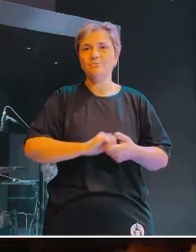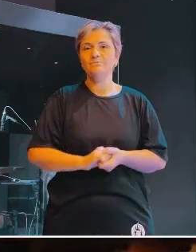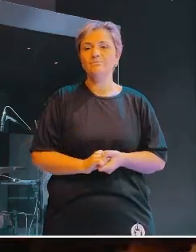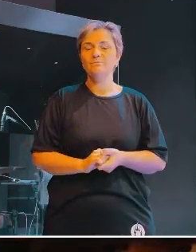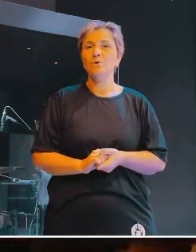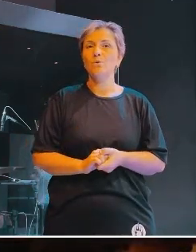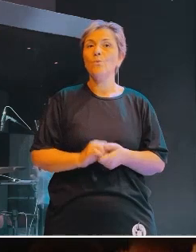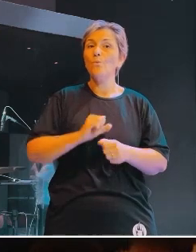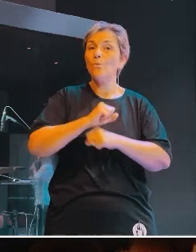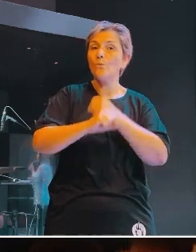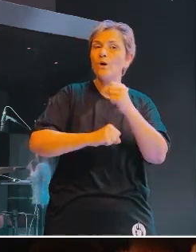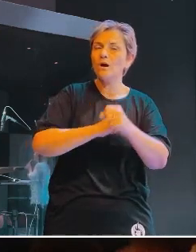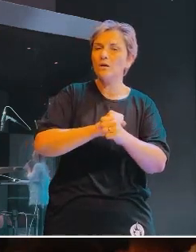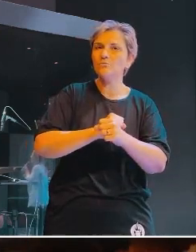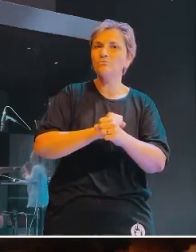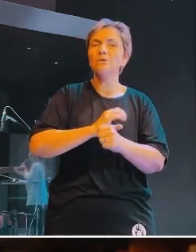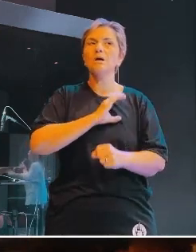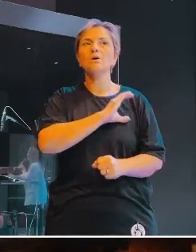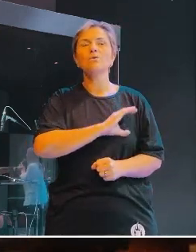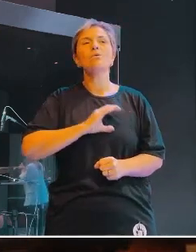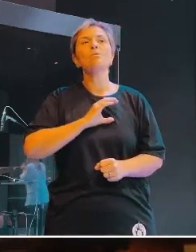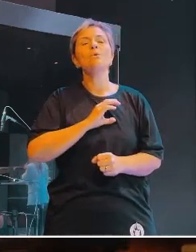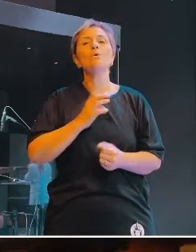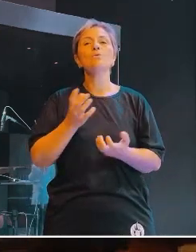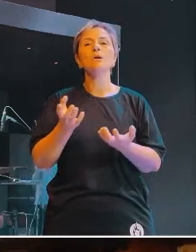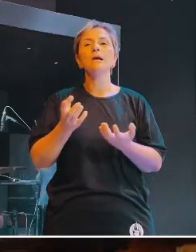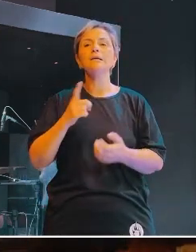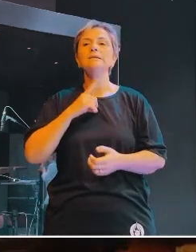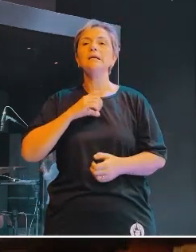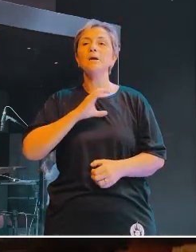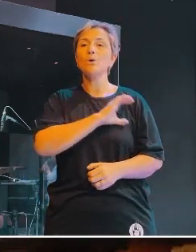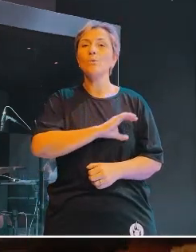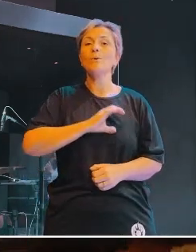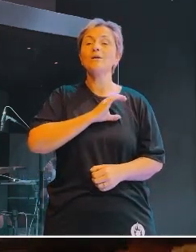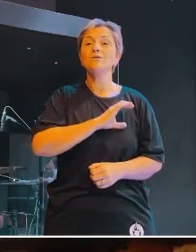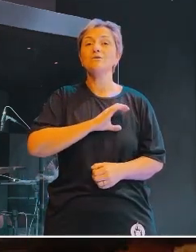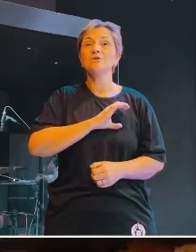da compaixão. Quem exerce compaixão é